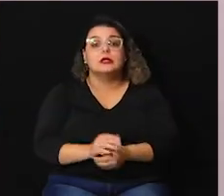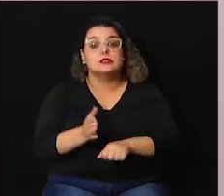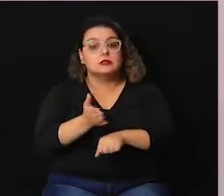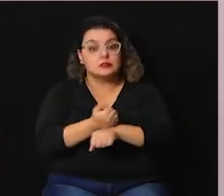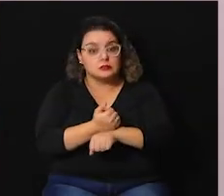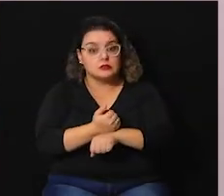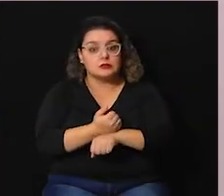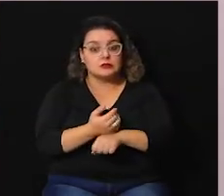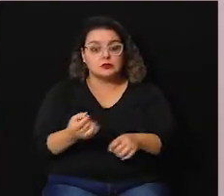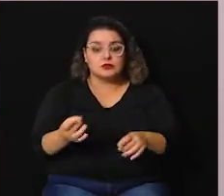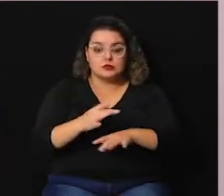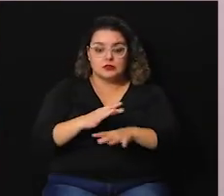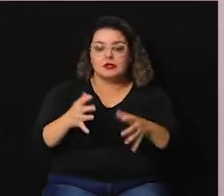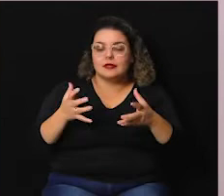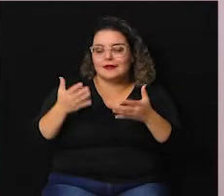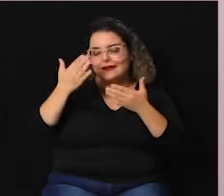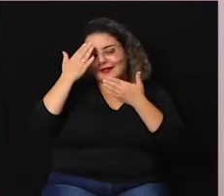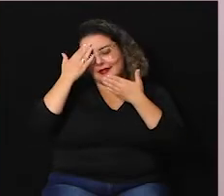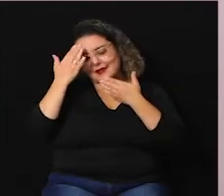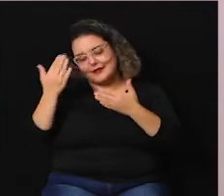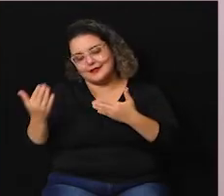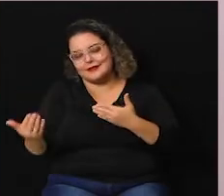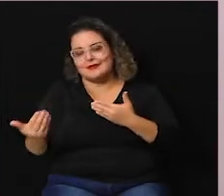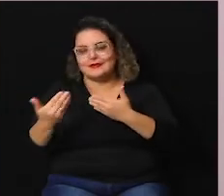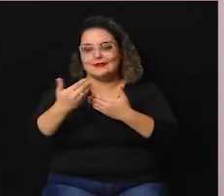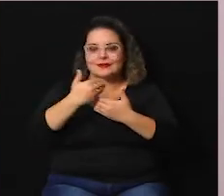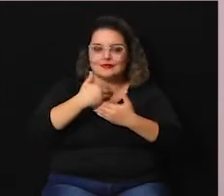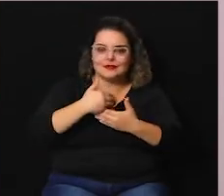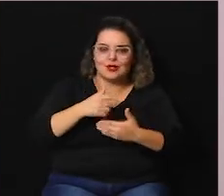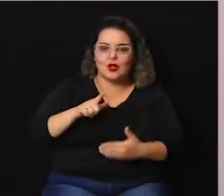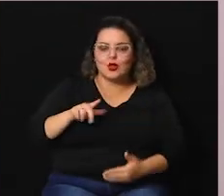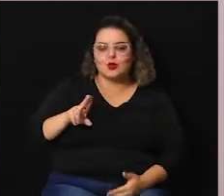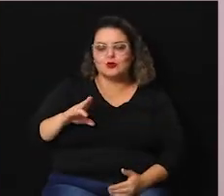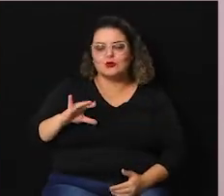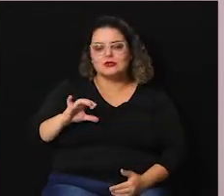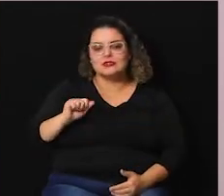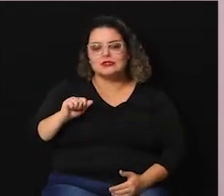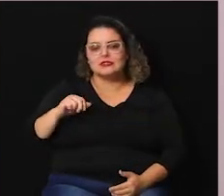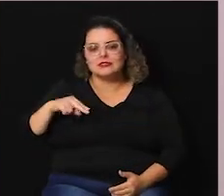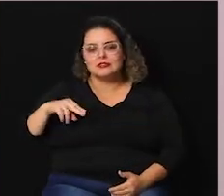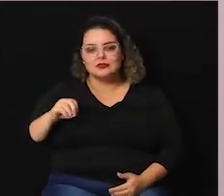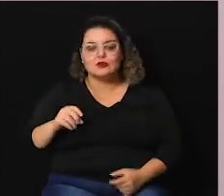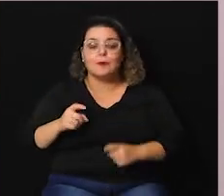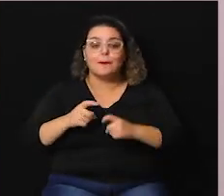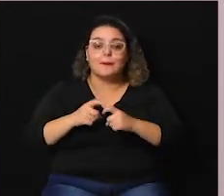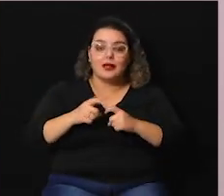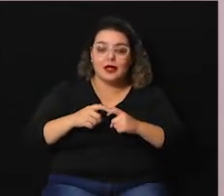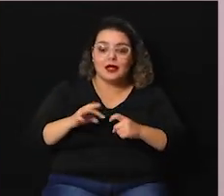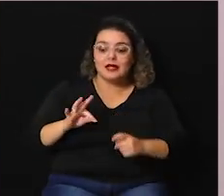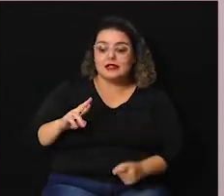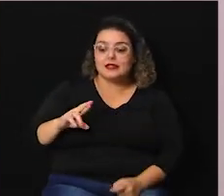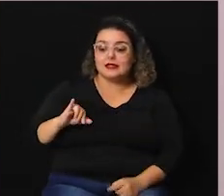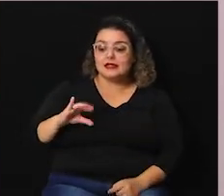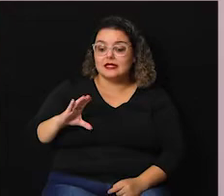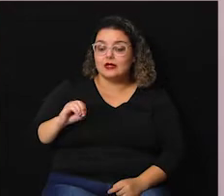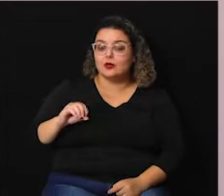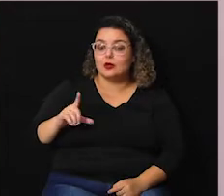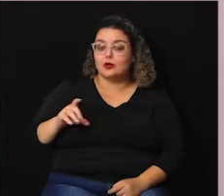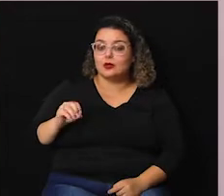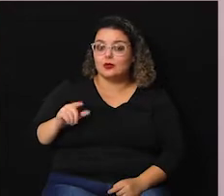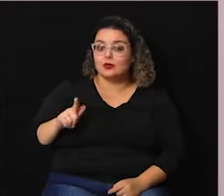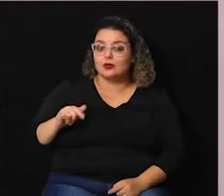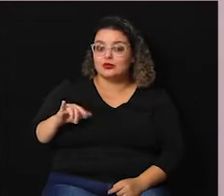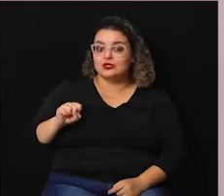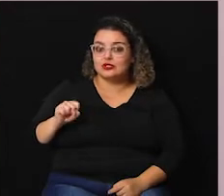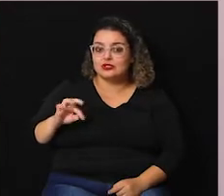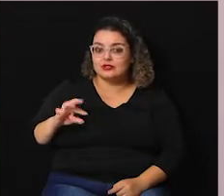antes de encerrar, eu queria agradecer a sua participação, Dr. Luciano Barsante. Ele é médico e tricologista e também